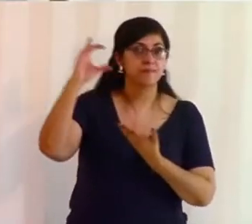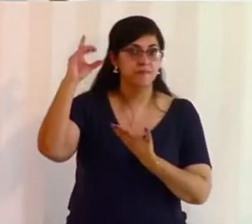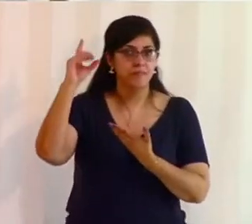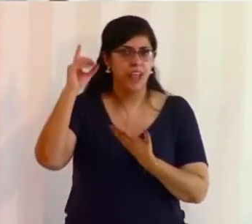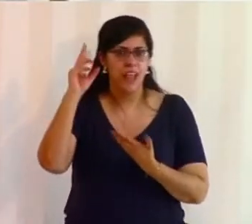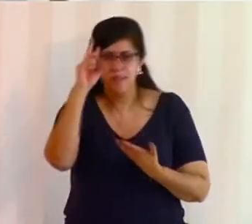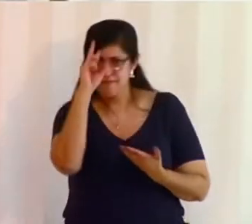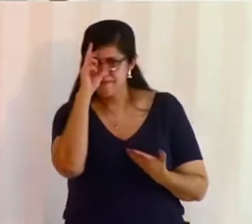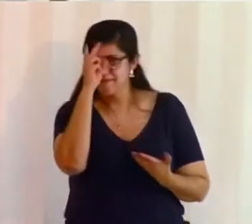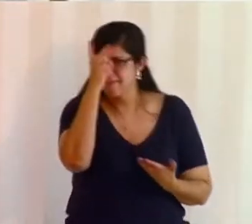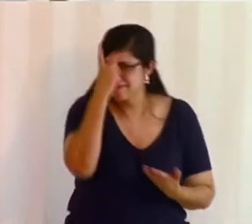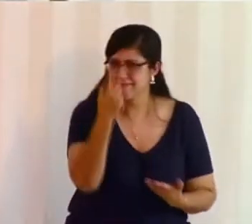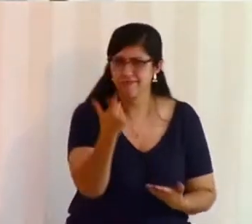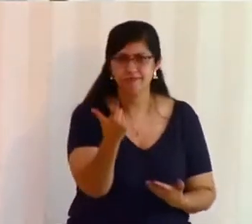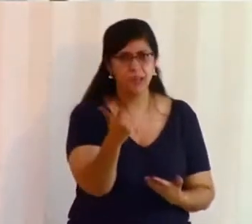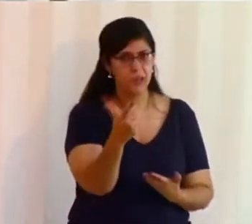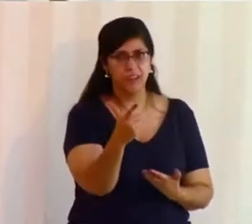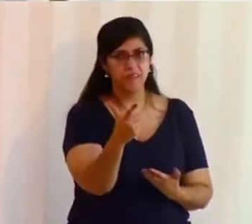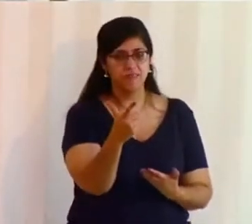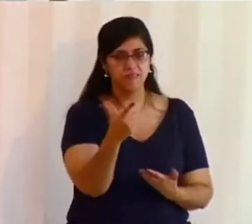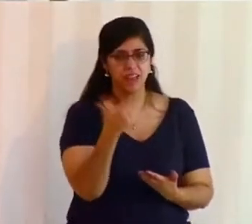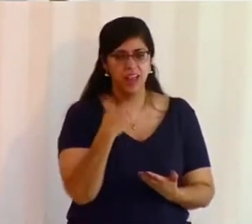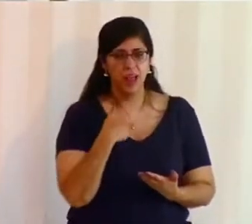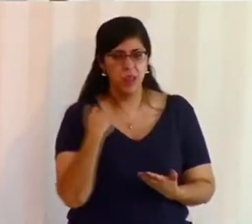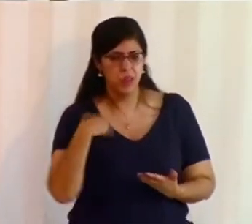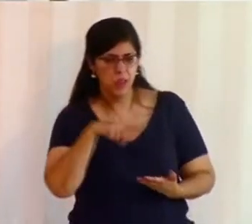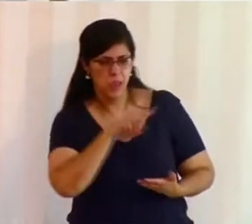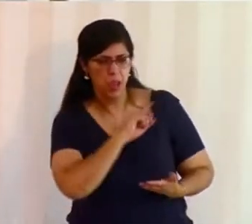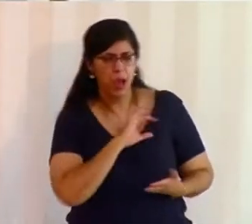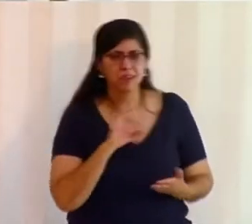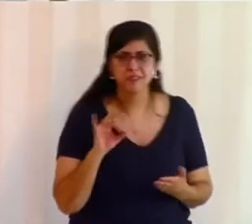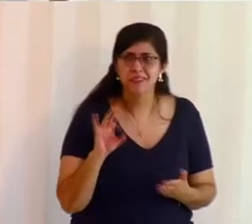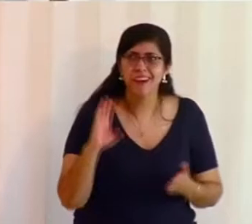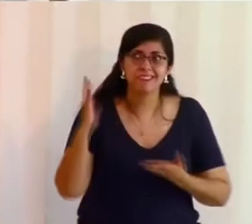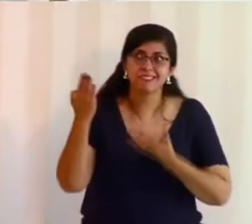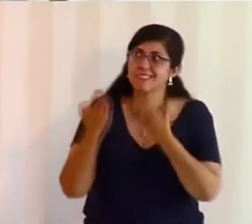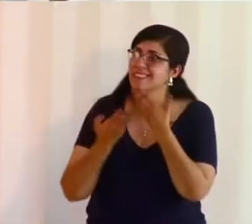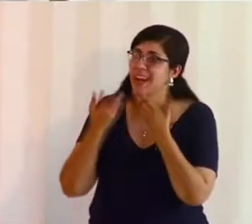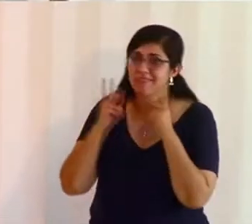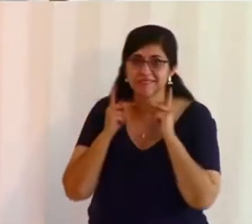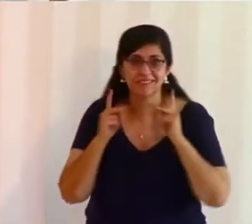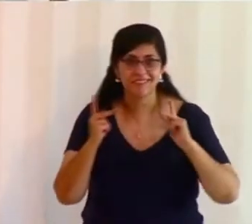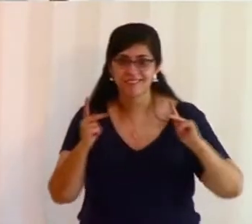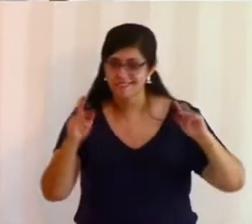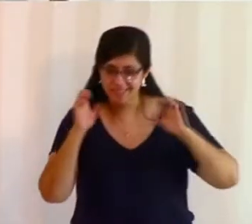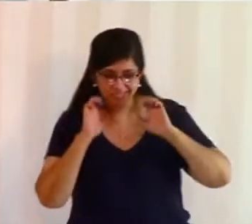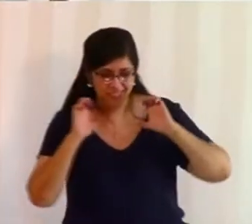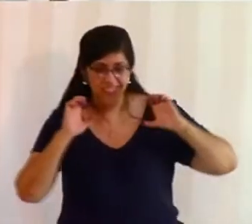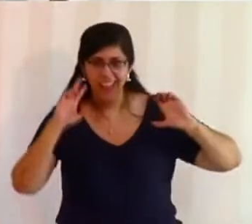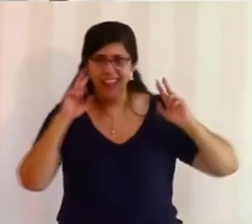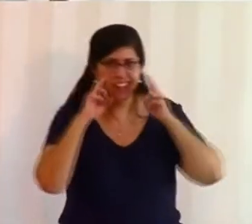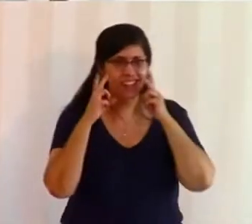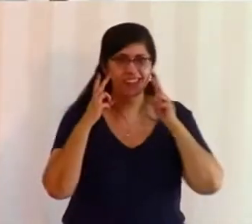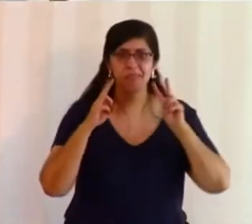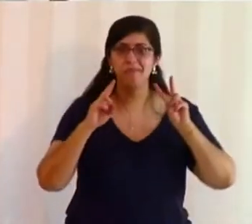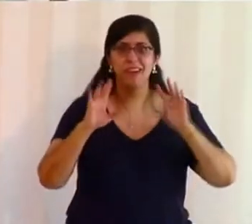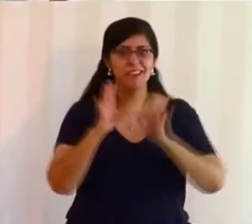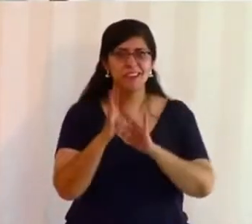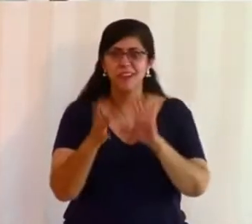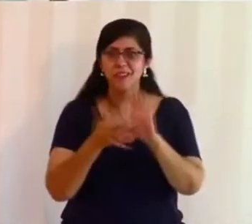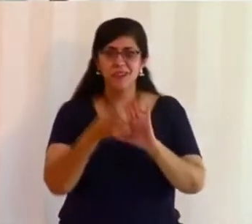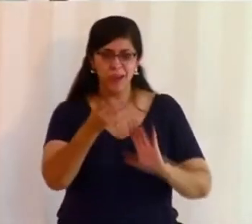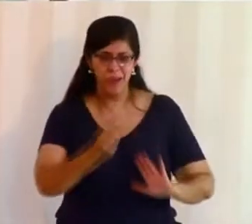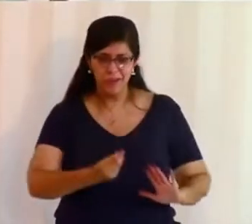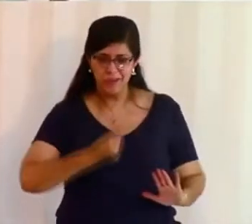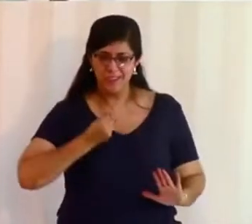converter ninguém. Prega o Evangelho, prega as insondáveis riquezas de Cristo, testemunhe Jesus, e o